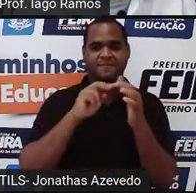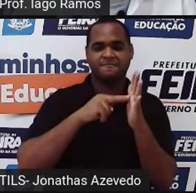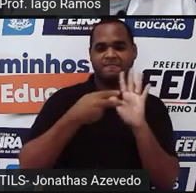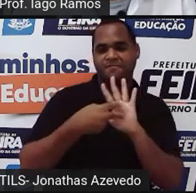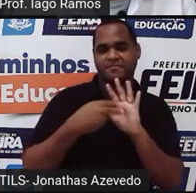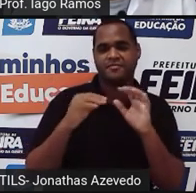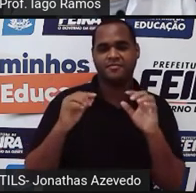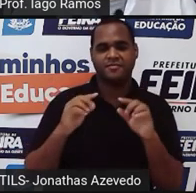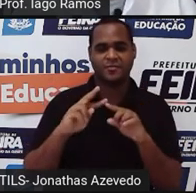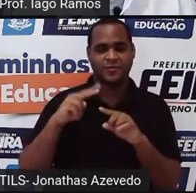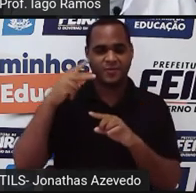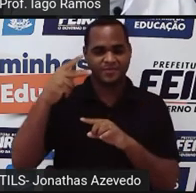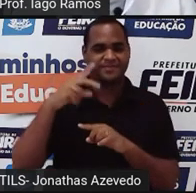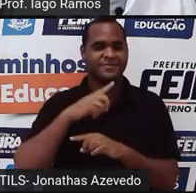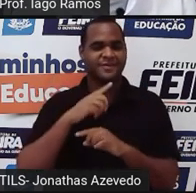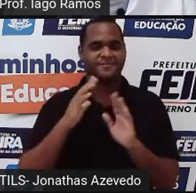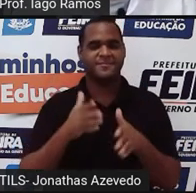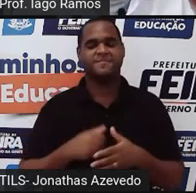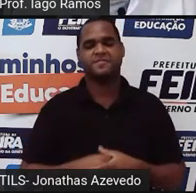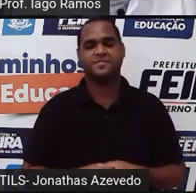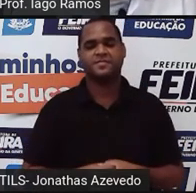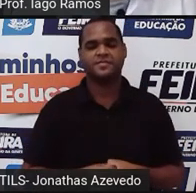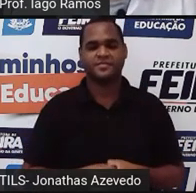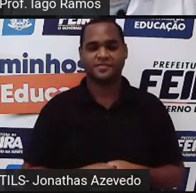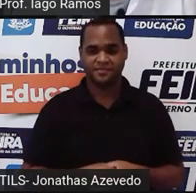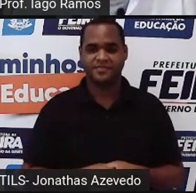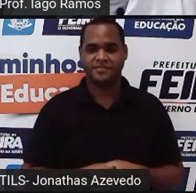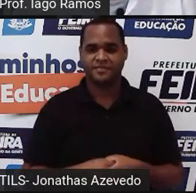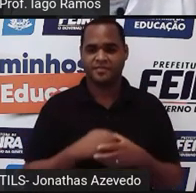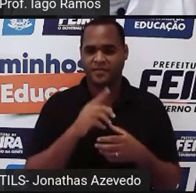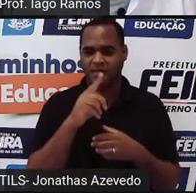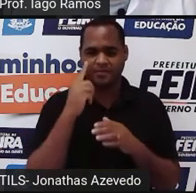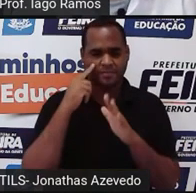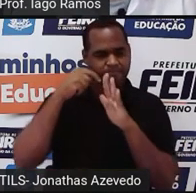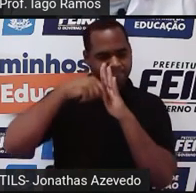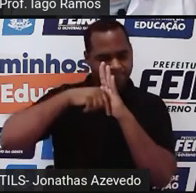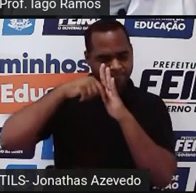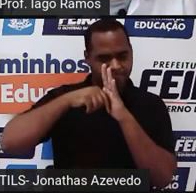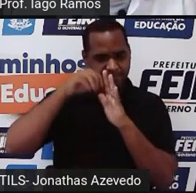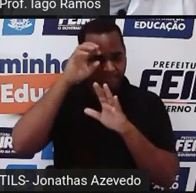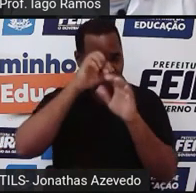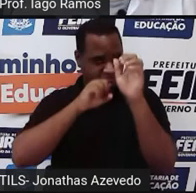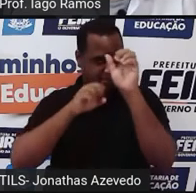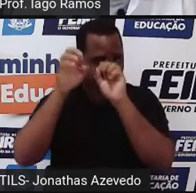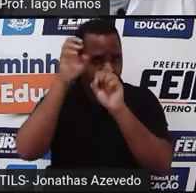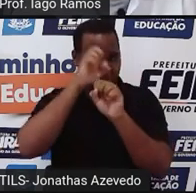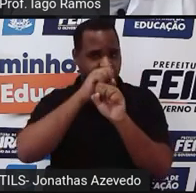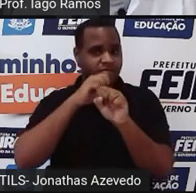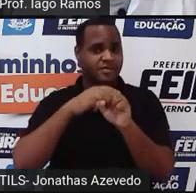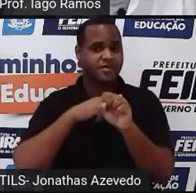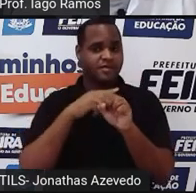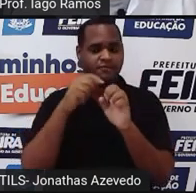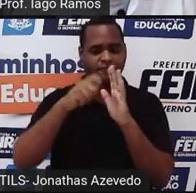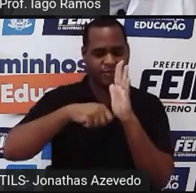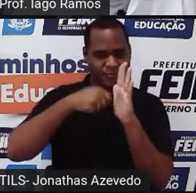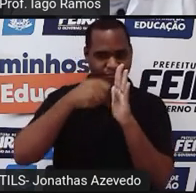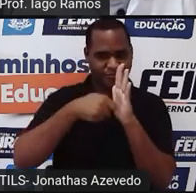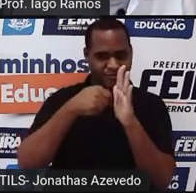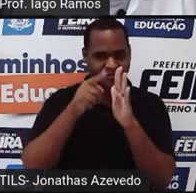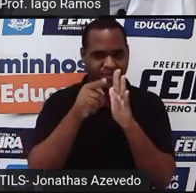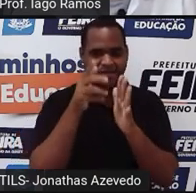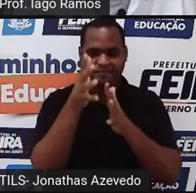cálculo com potências Tá bom então faça uma avaliação do que você aprendeu Nesta aula né Grava um áudio